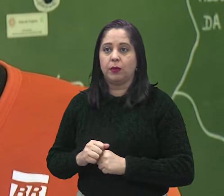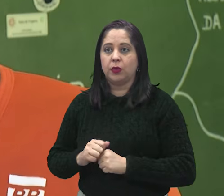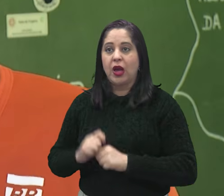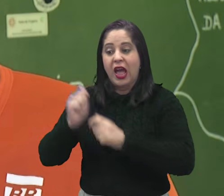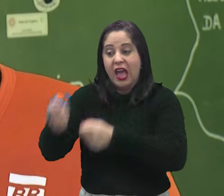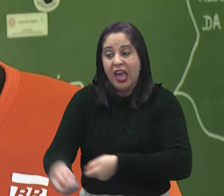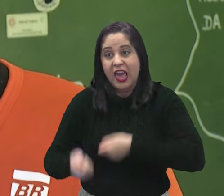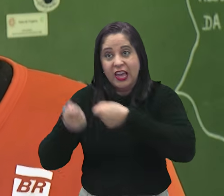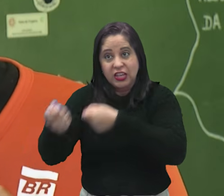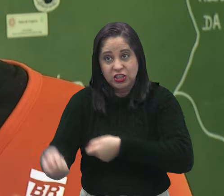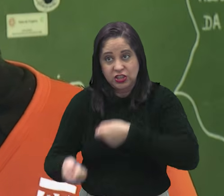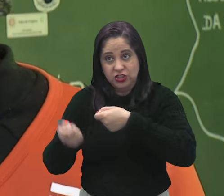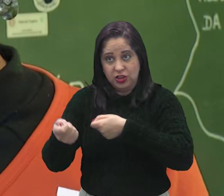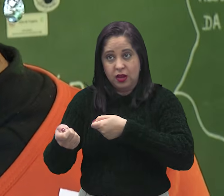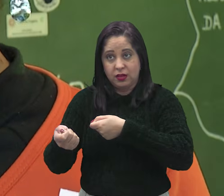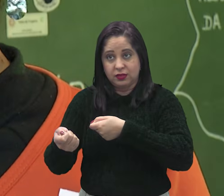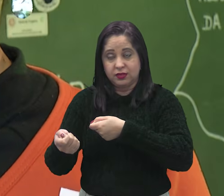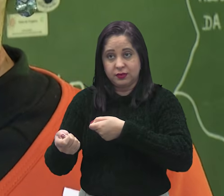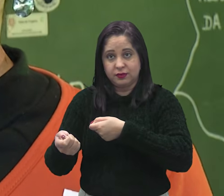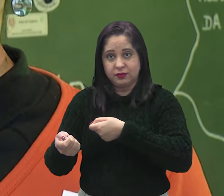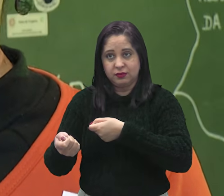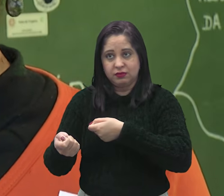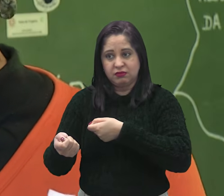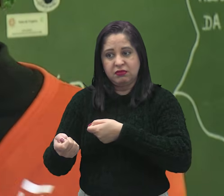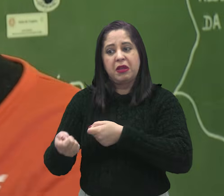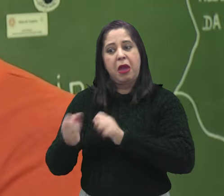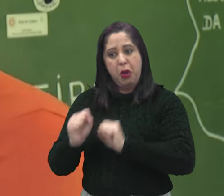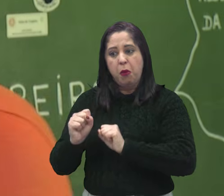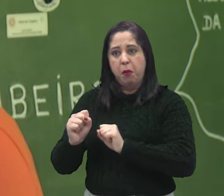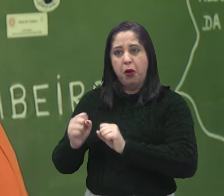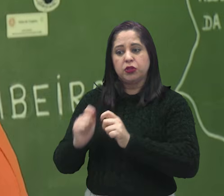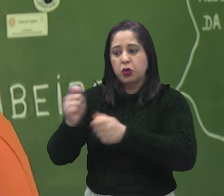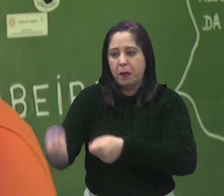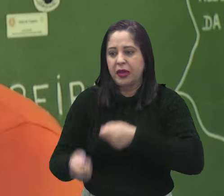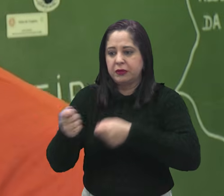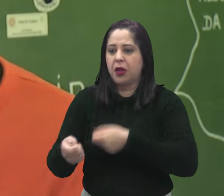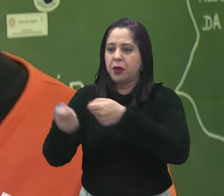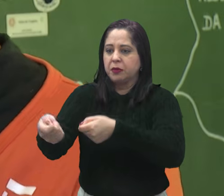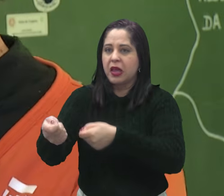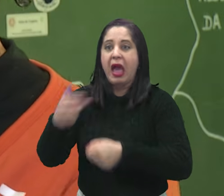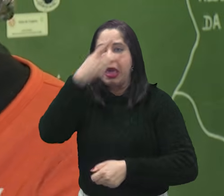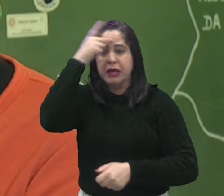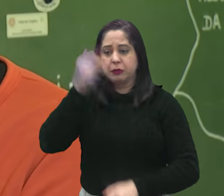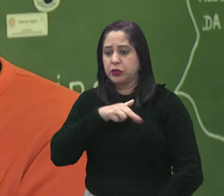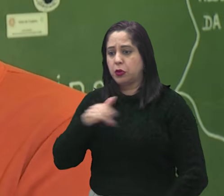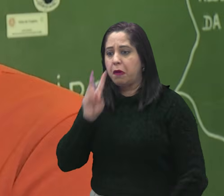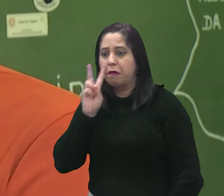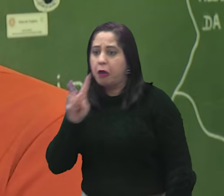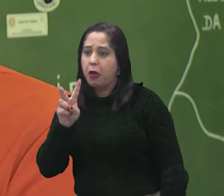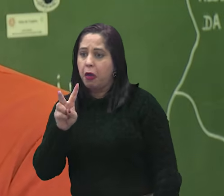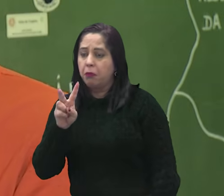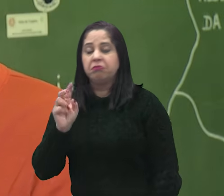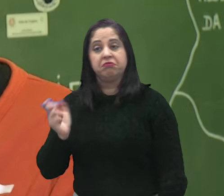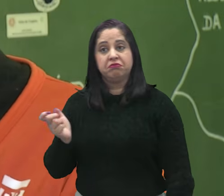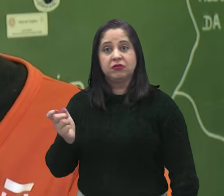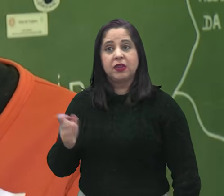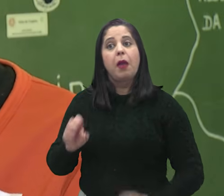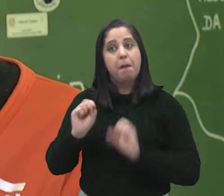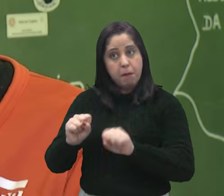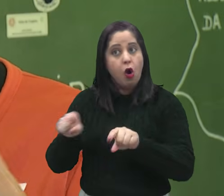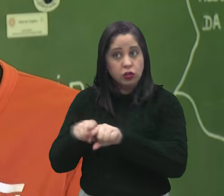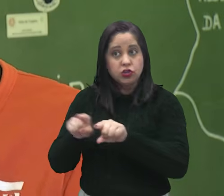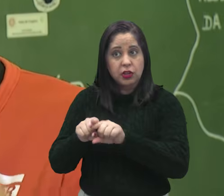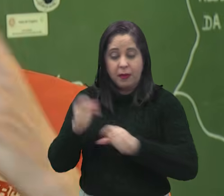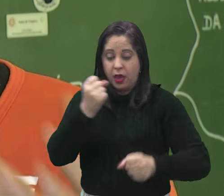a enxada. A gente poderia fazer uma exposição e colocar uma enxada à disposição. No Museu do Folclore você tem vassoura em exposição, né? A gente